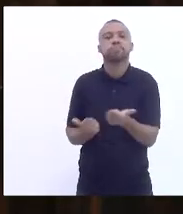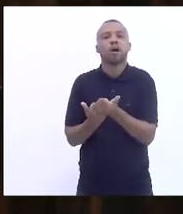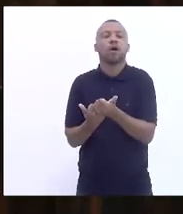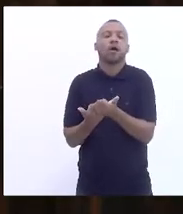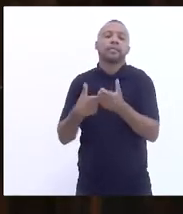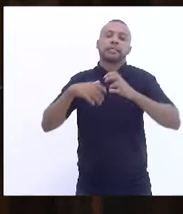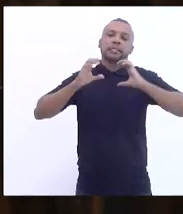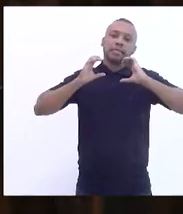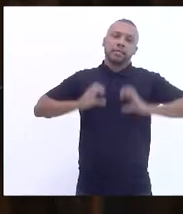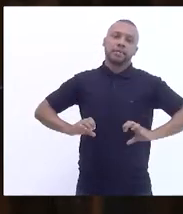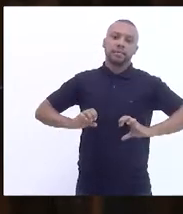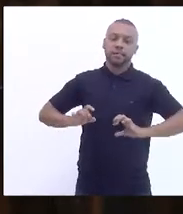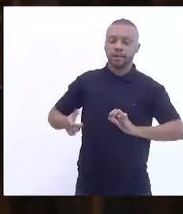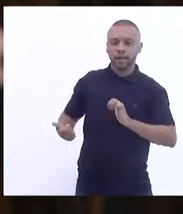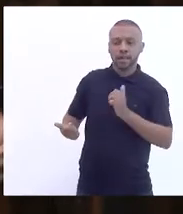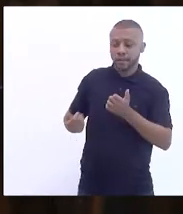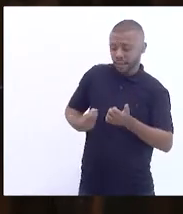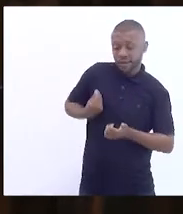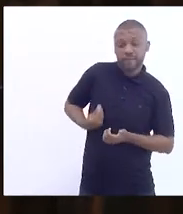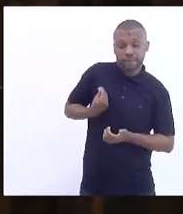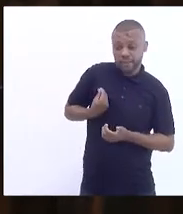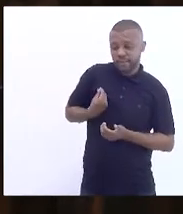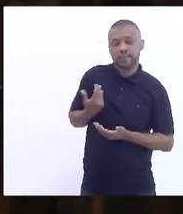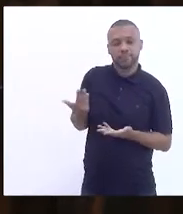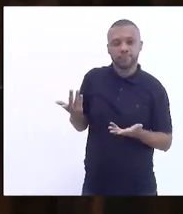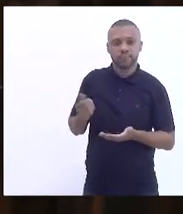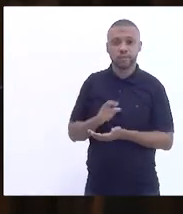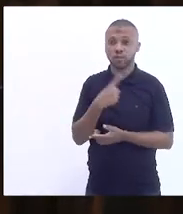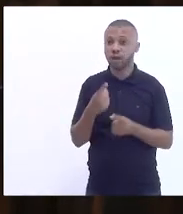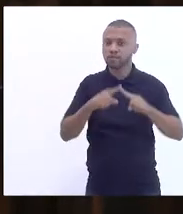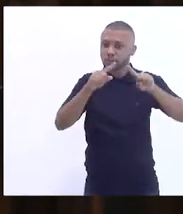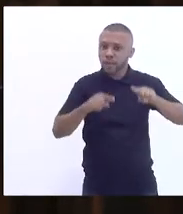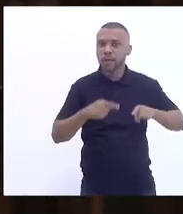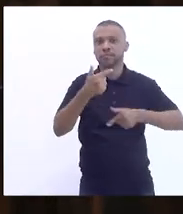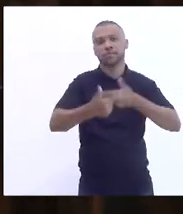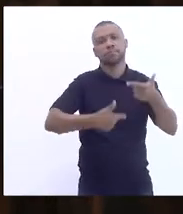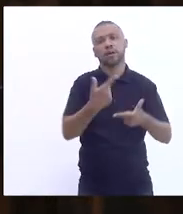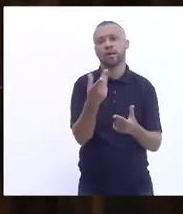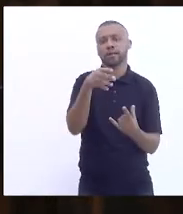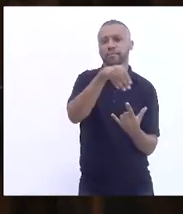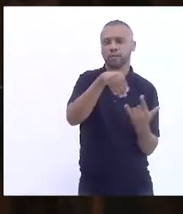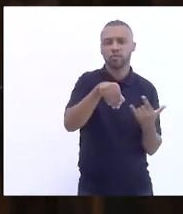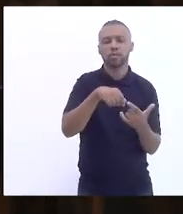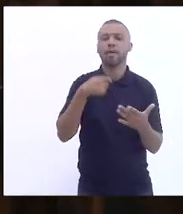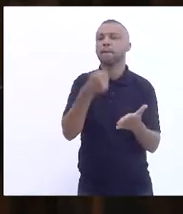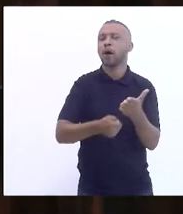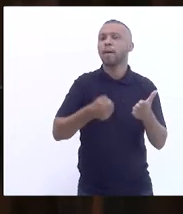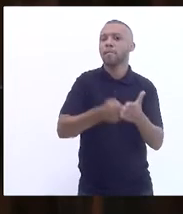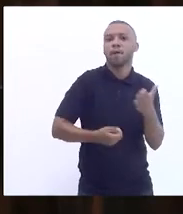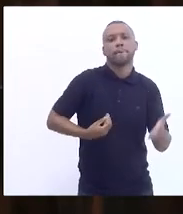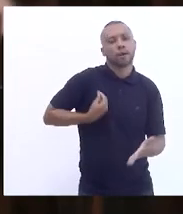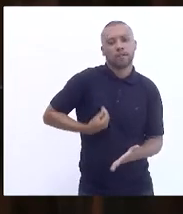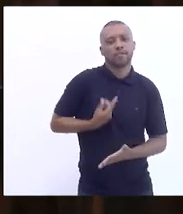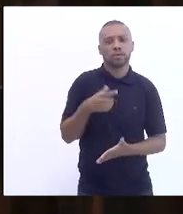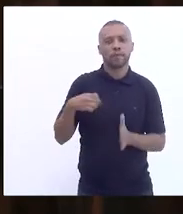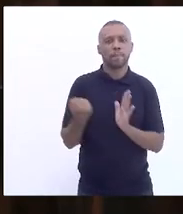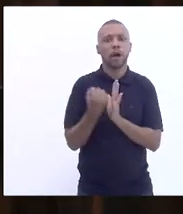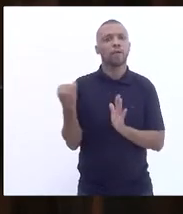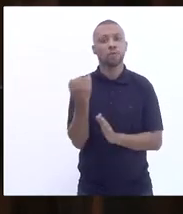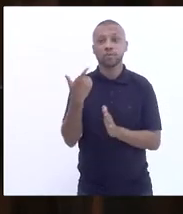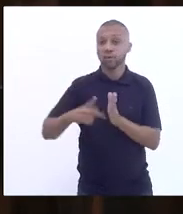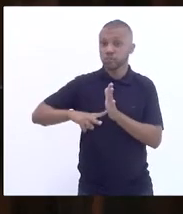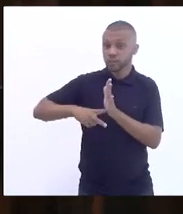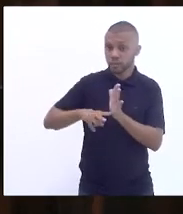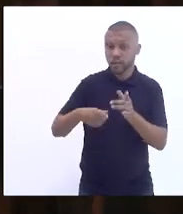Cidadania e da vida é porque nós encontra trabalhando dores da Fiocruz nós lutamos pela vida e isso é muito importante então as fotos